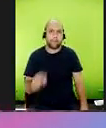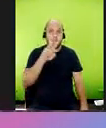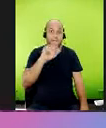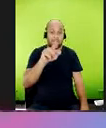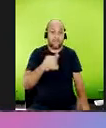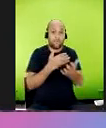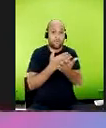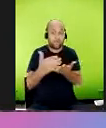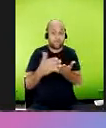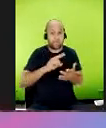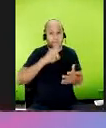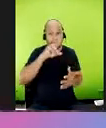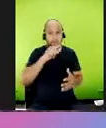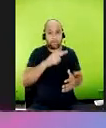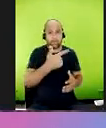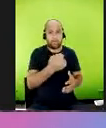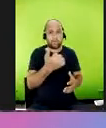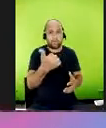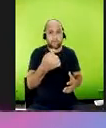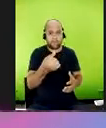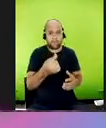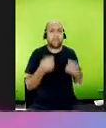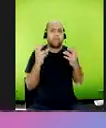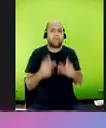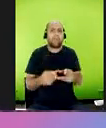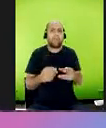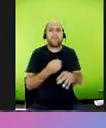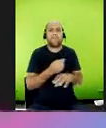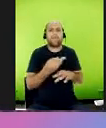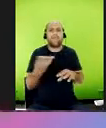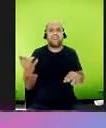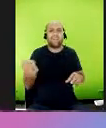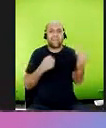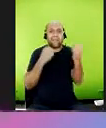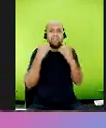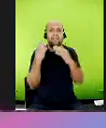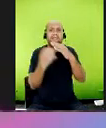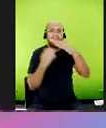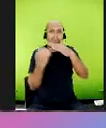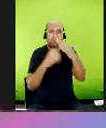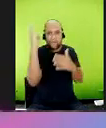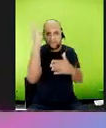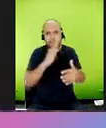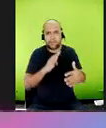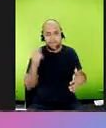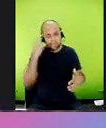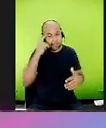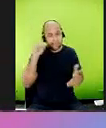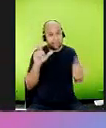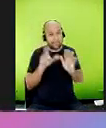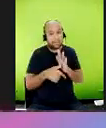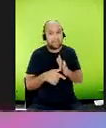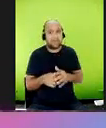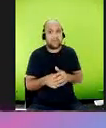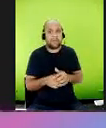2016 né a Vale com muitas empresas brasileiras né a gente quer de grupo minorizado olha e fala pô pelo amor de Deus né velho vou embora tá atrasado esse negócio